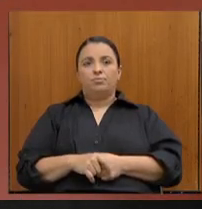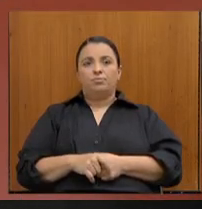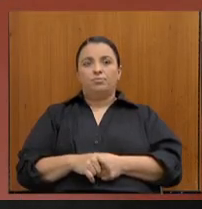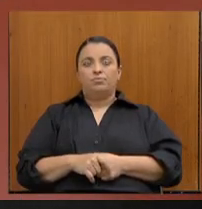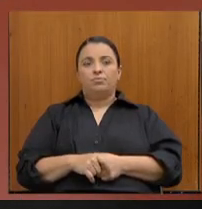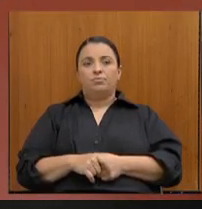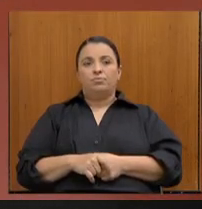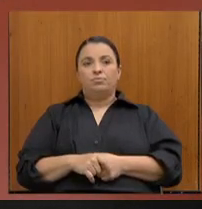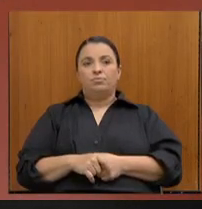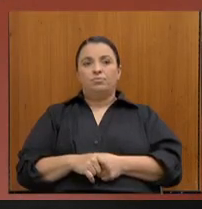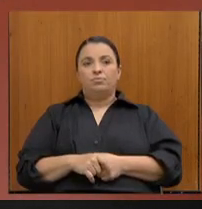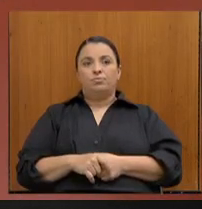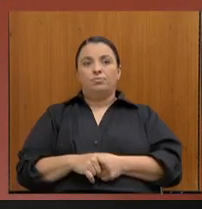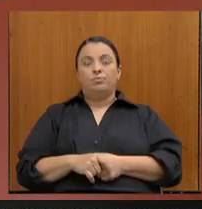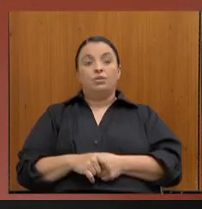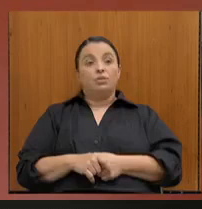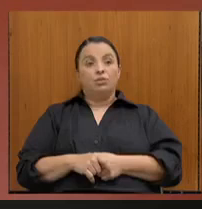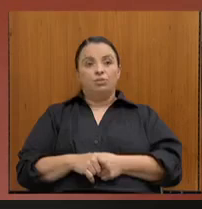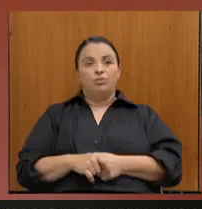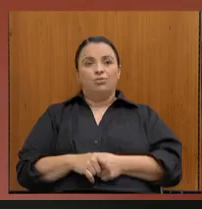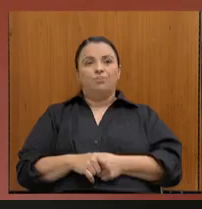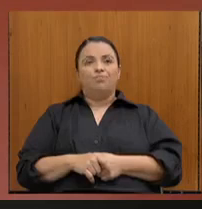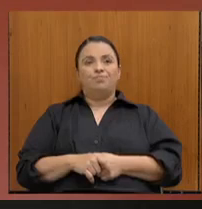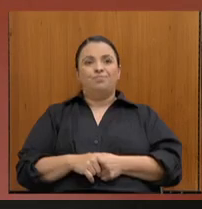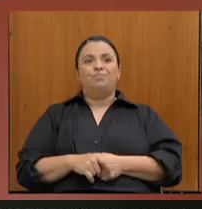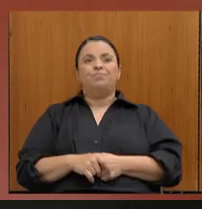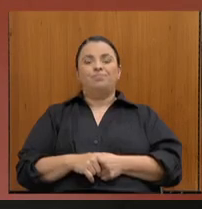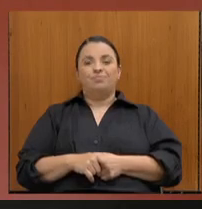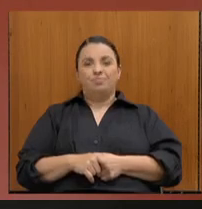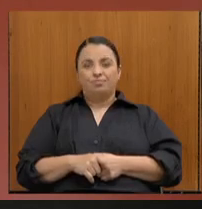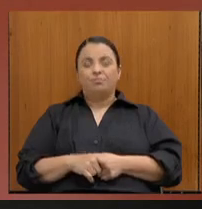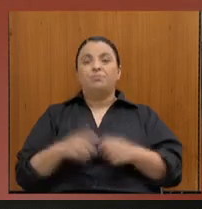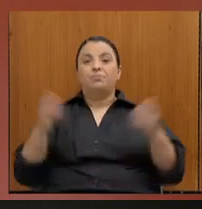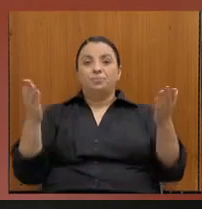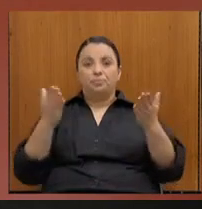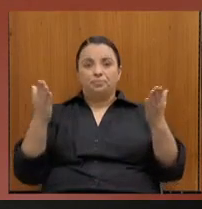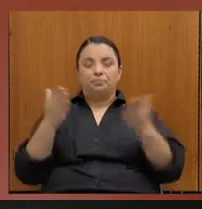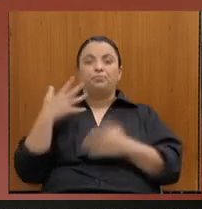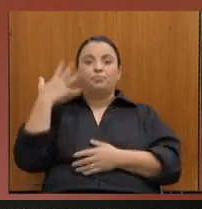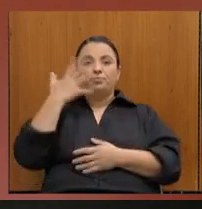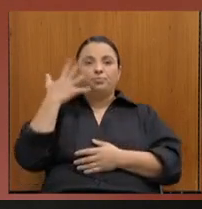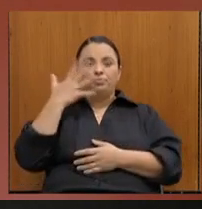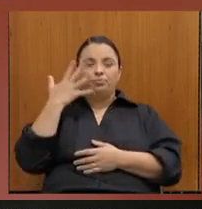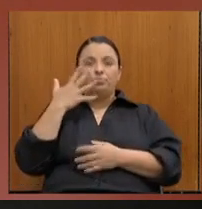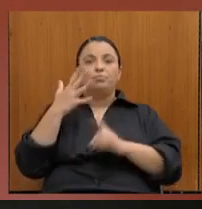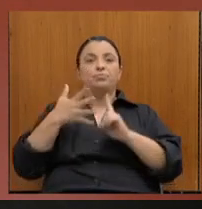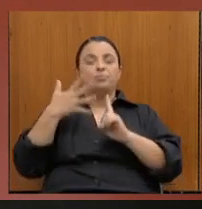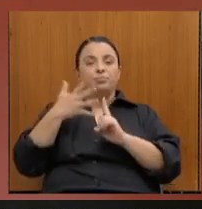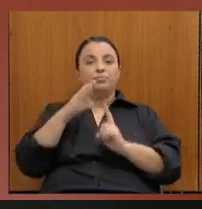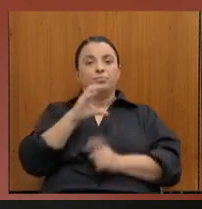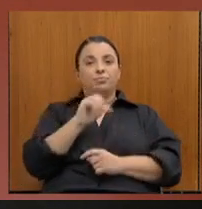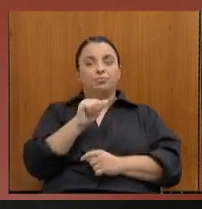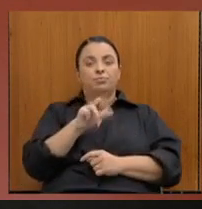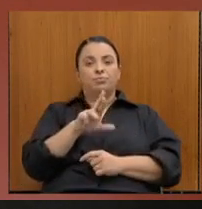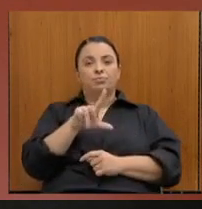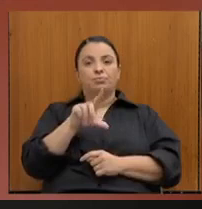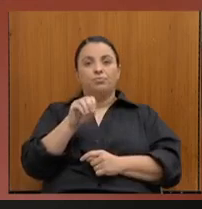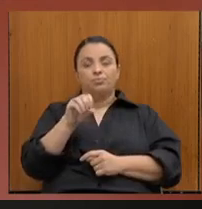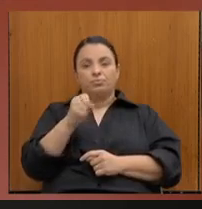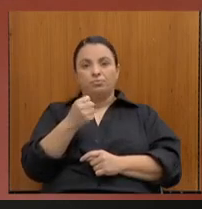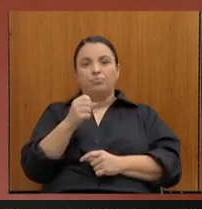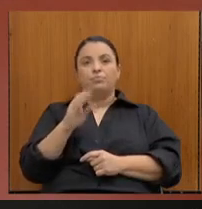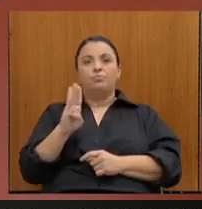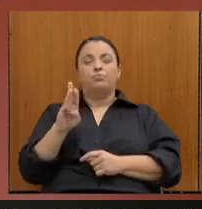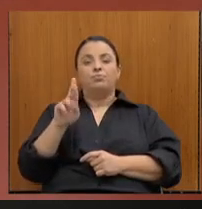e vamos dar sequência então apresentação agora senhor Carlos Brandão Presidente da Associação Brasileira